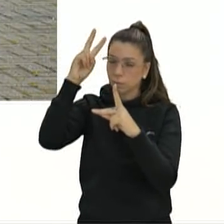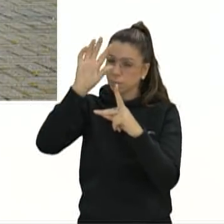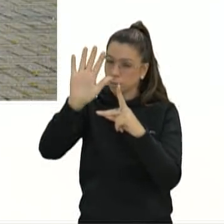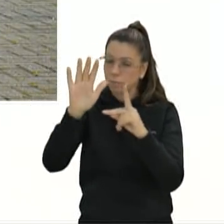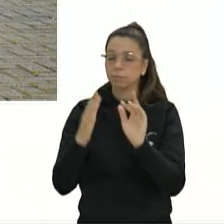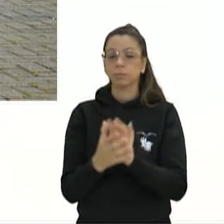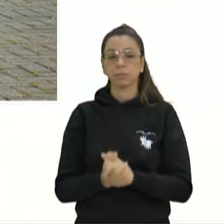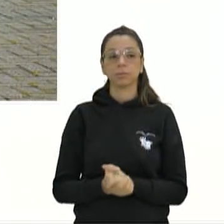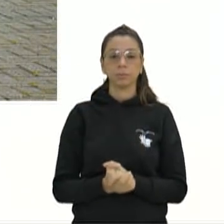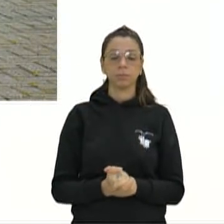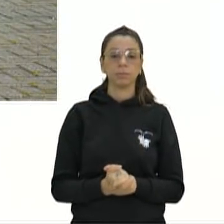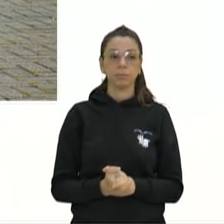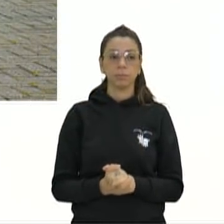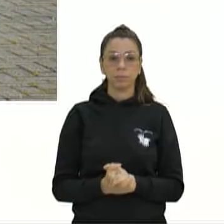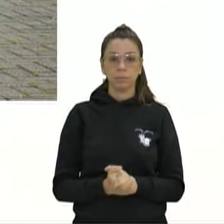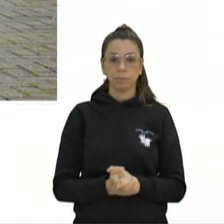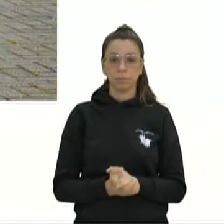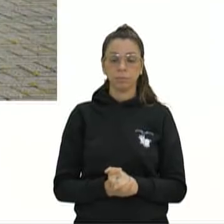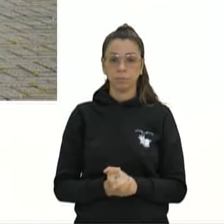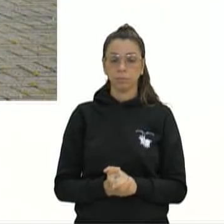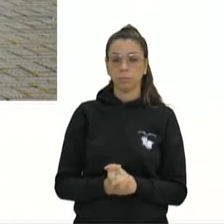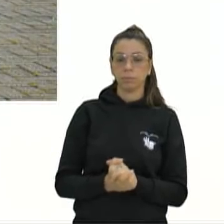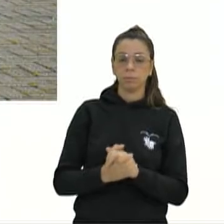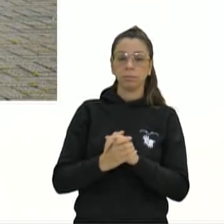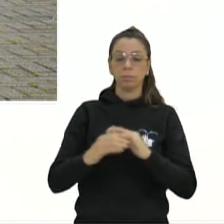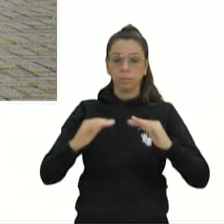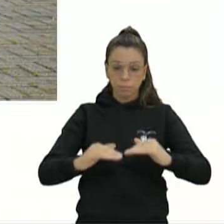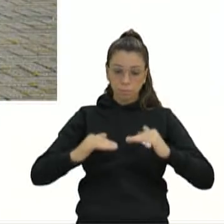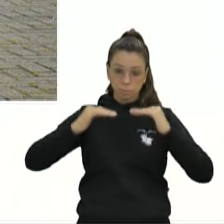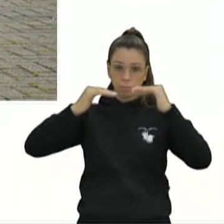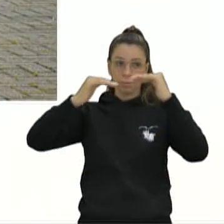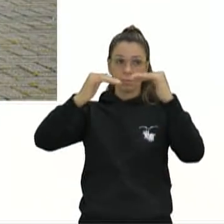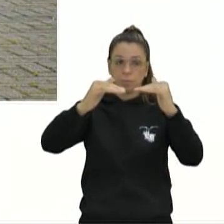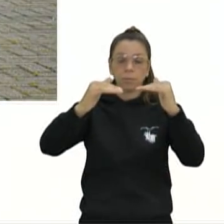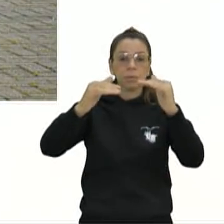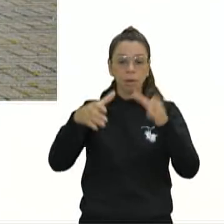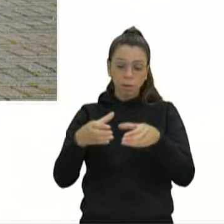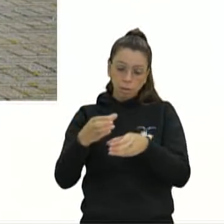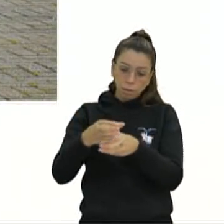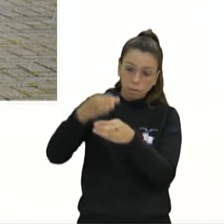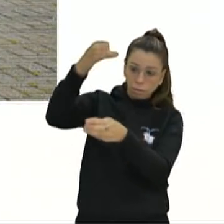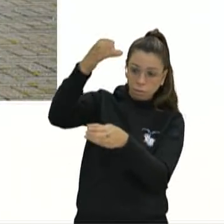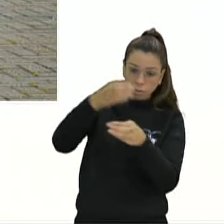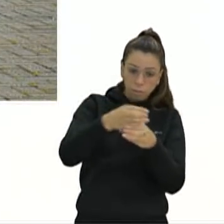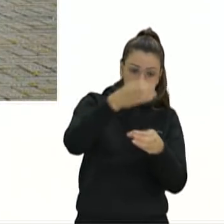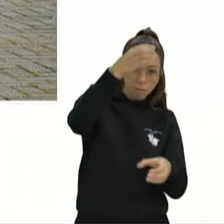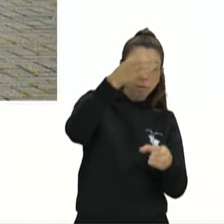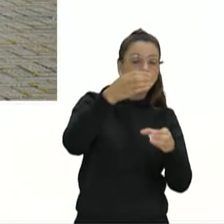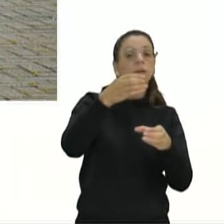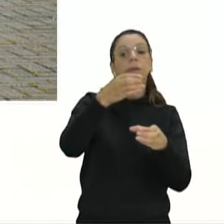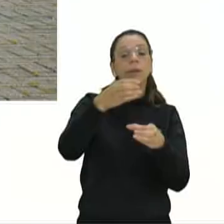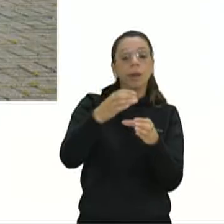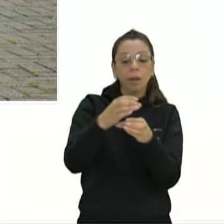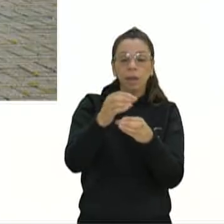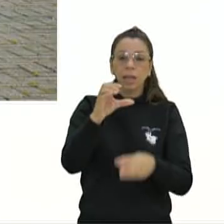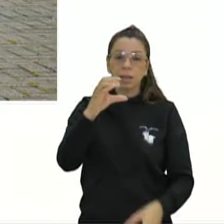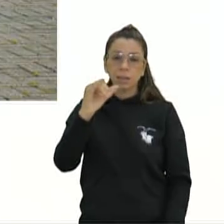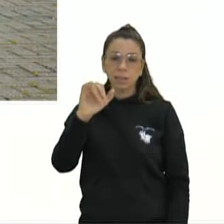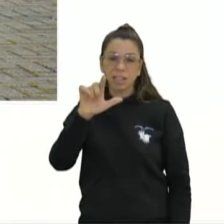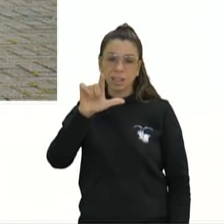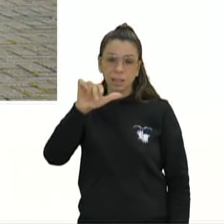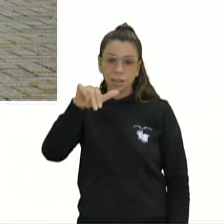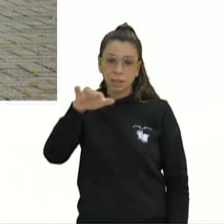Mas acima do prisma, você está vendo as colunas, que são cilindros,